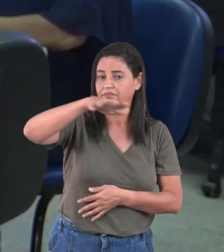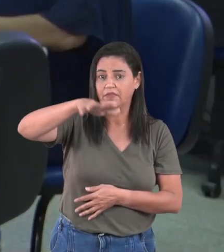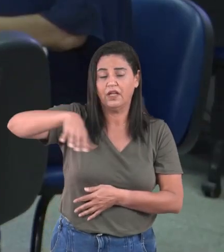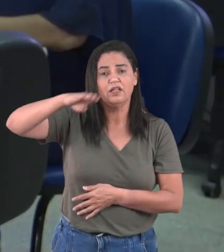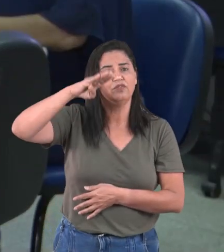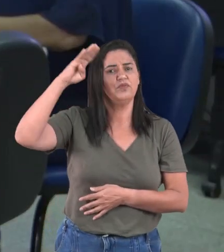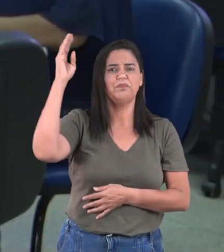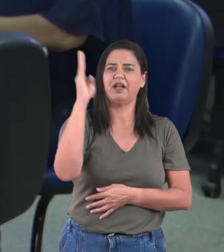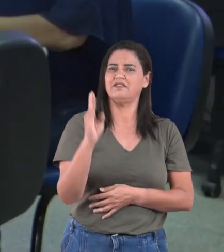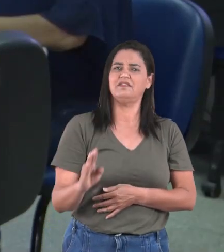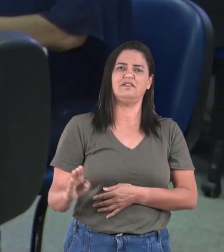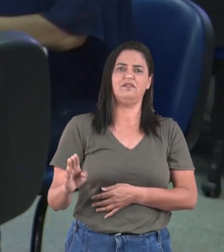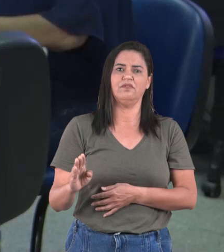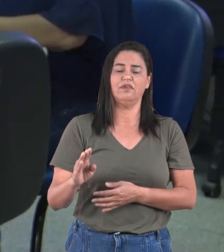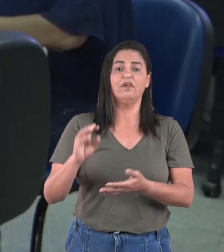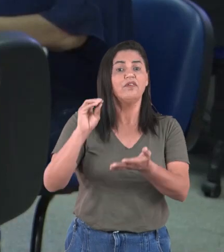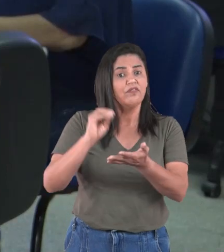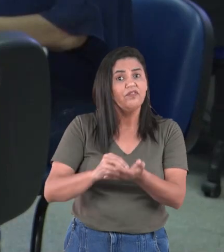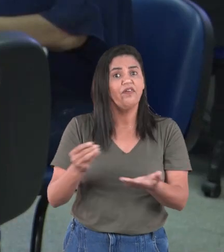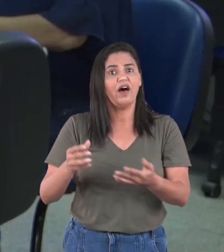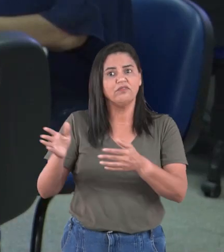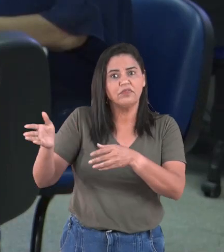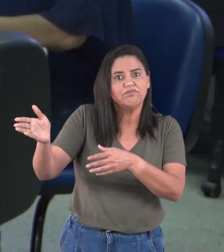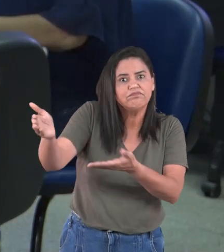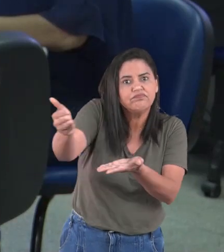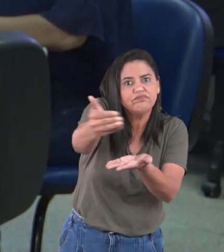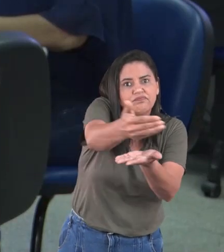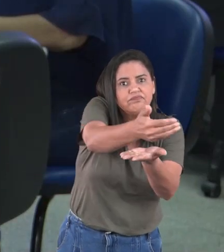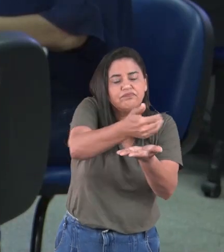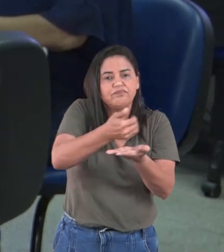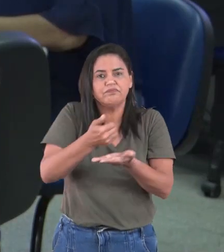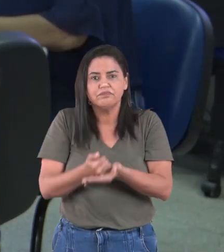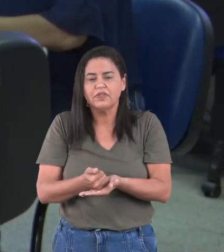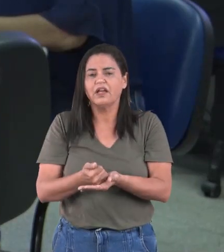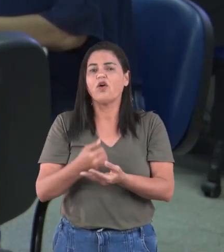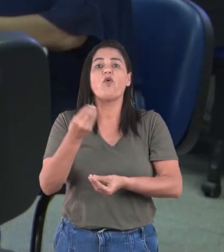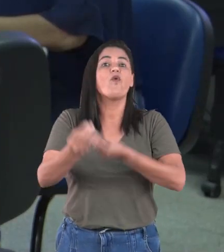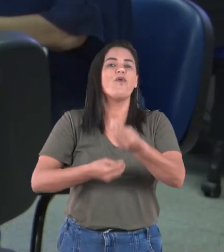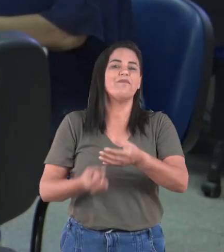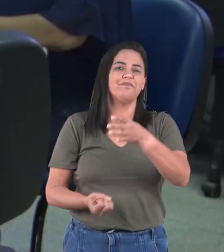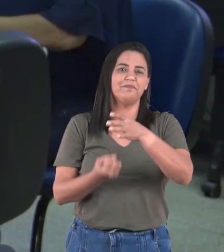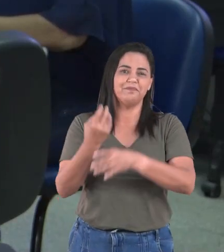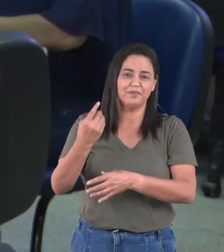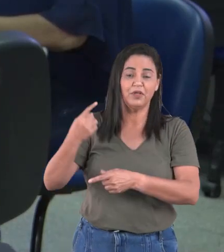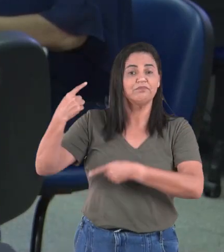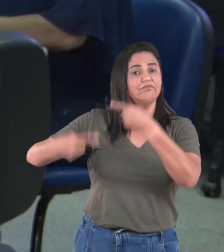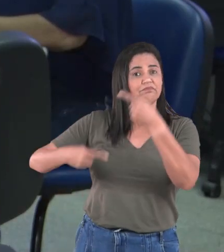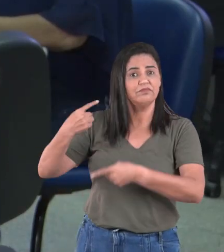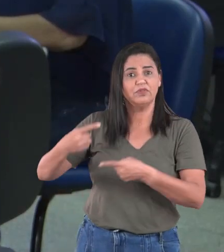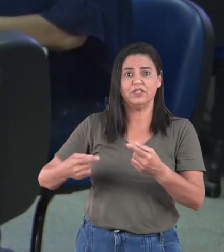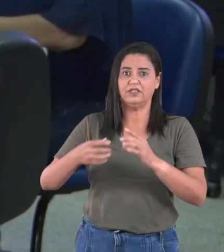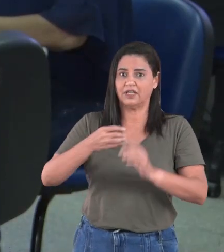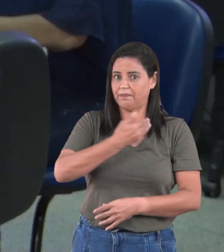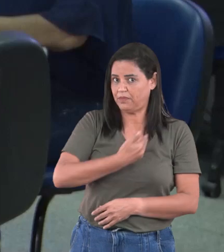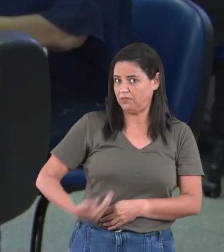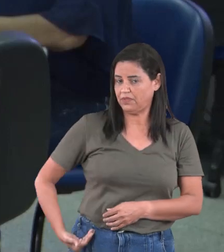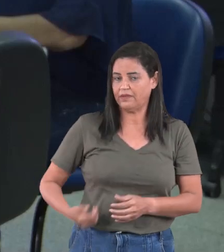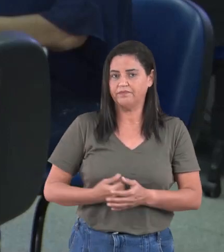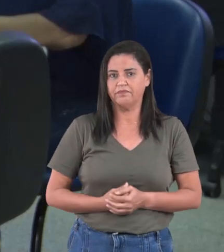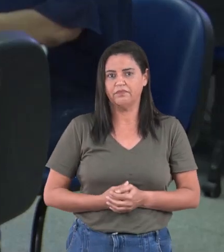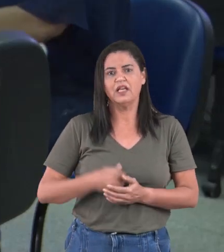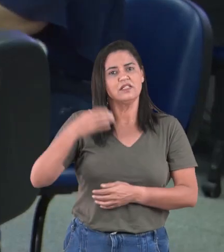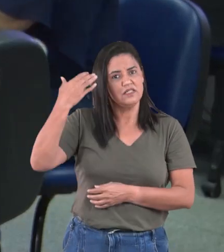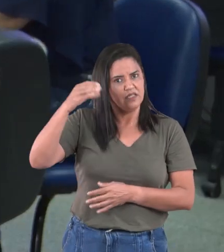Brasil mostram a ausência de dados. E sem dados não é possível desenvolver políticas públicas. Então, desenvolver